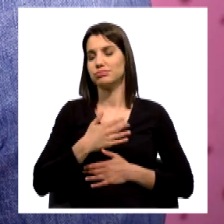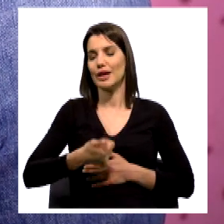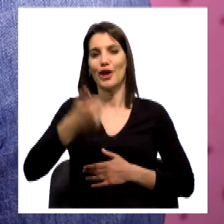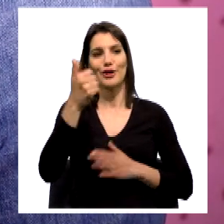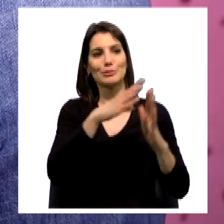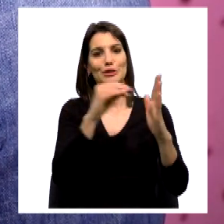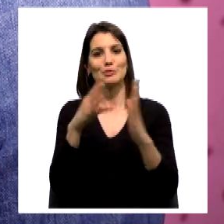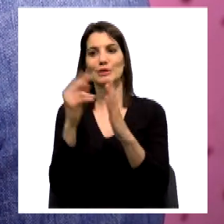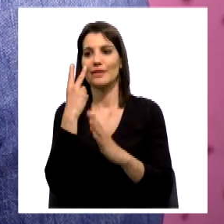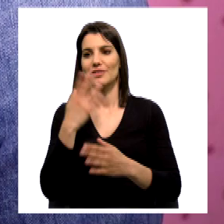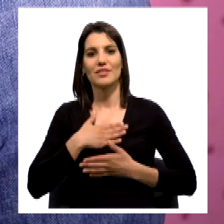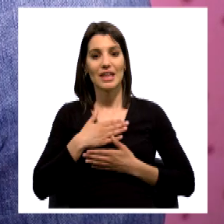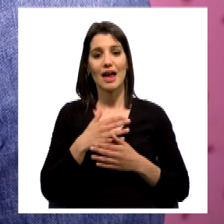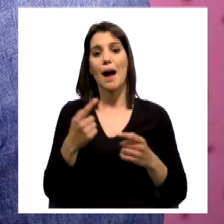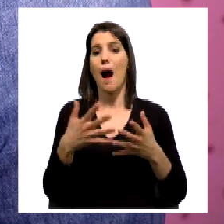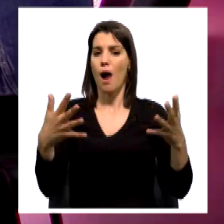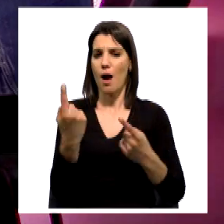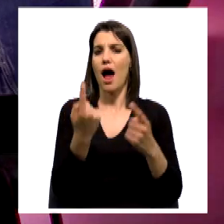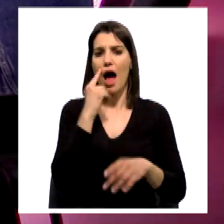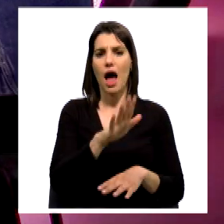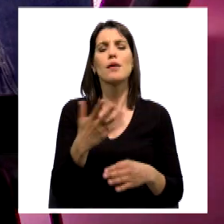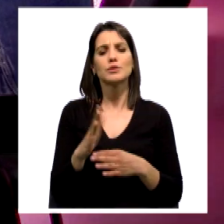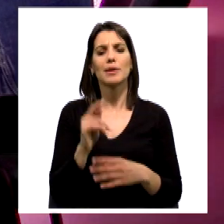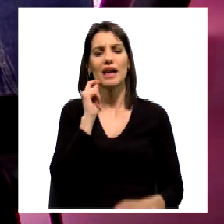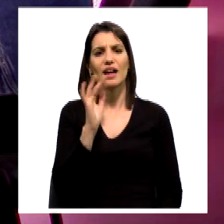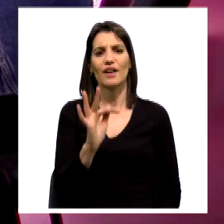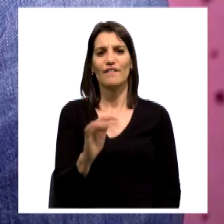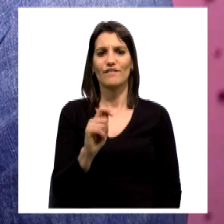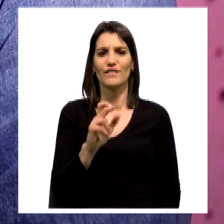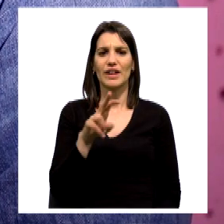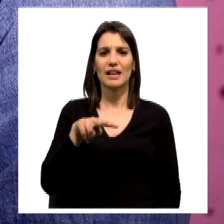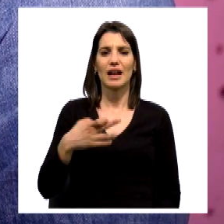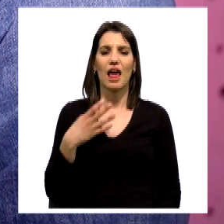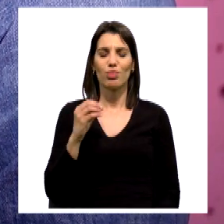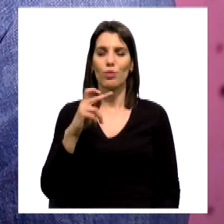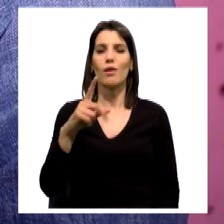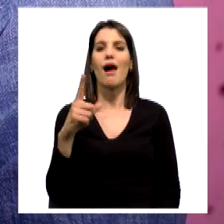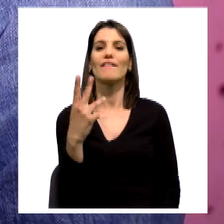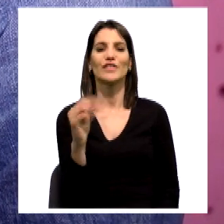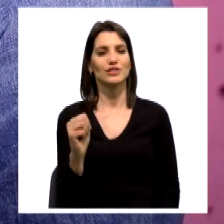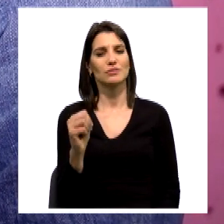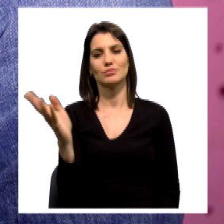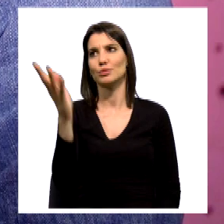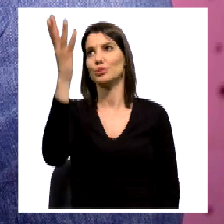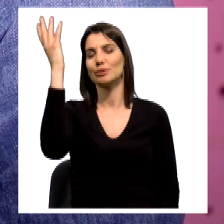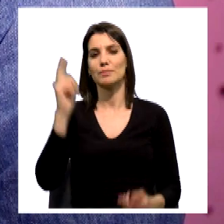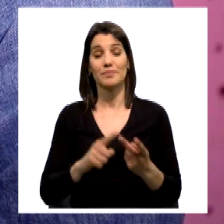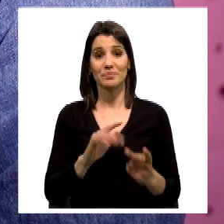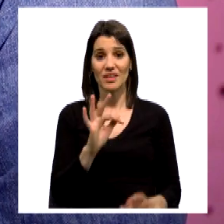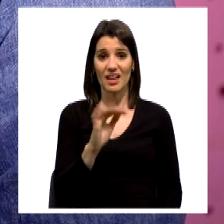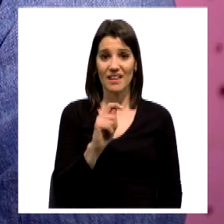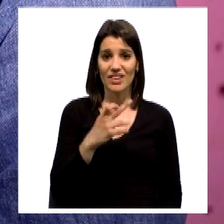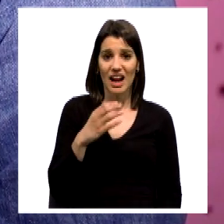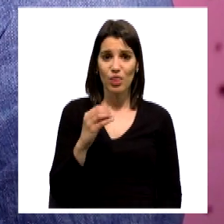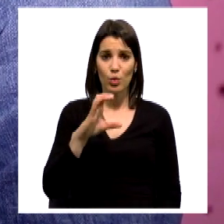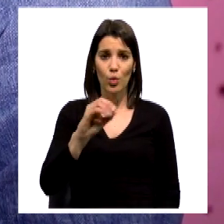vida profissional, alguns deles ainda no ativo, a funcionar. O Fernando Alves, por exemplo, que é um dos maiores, o